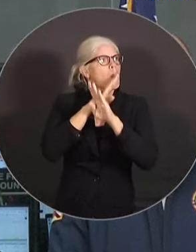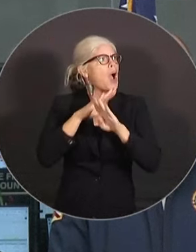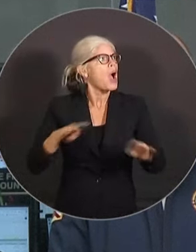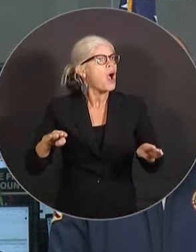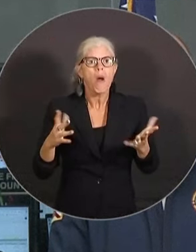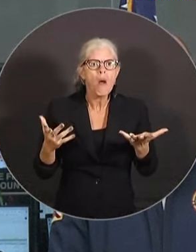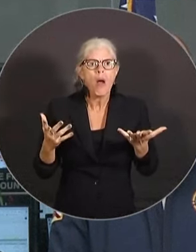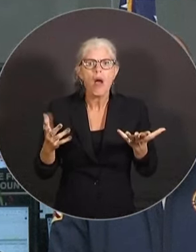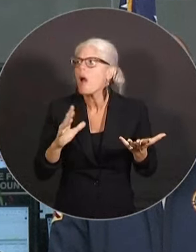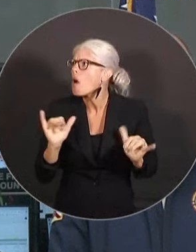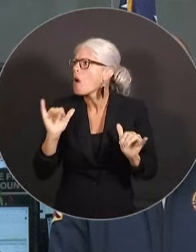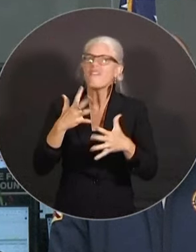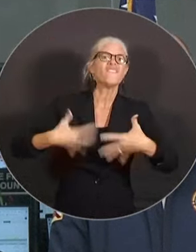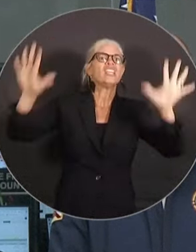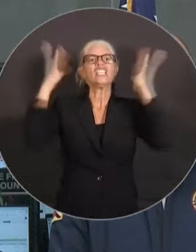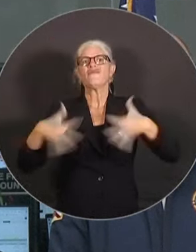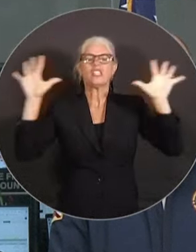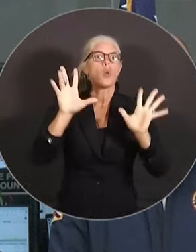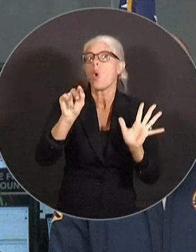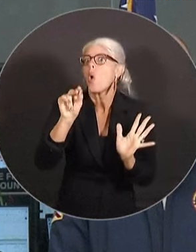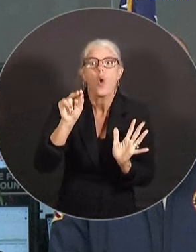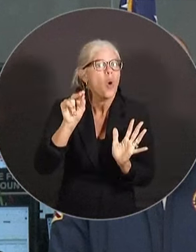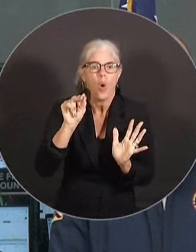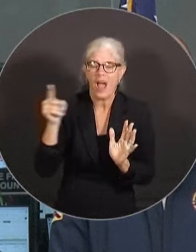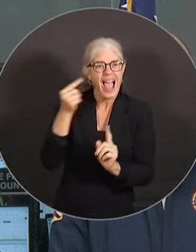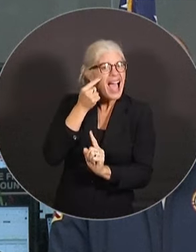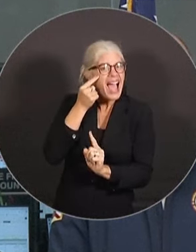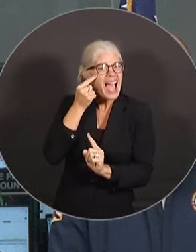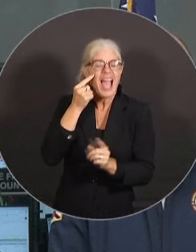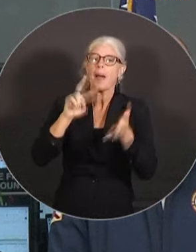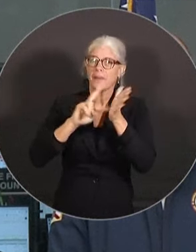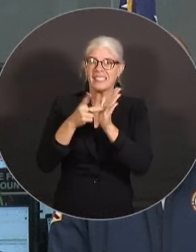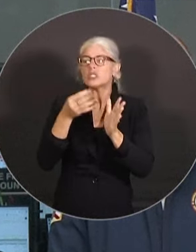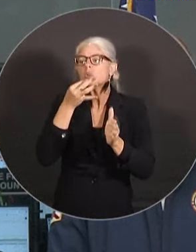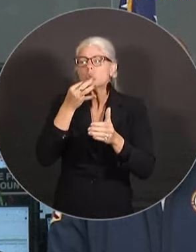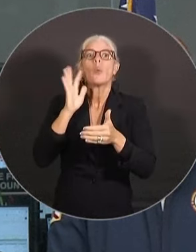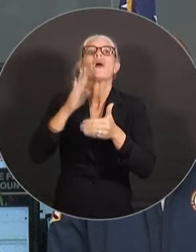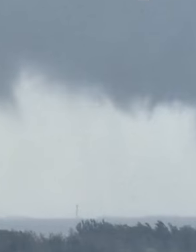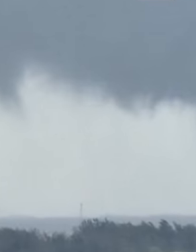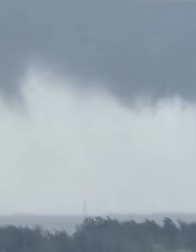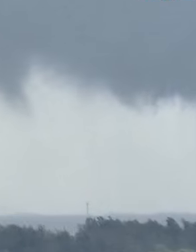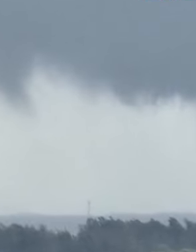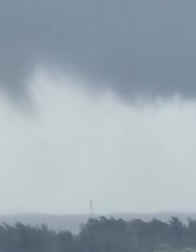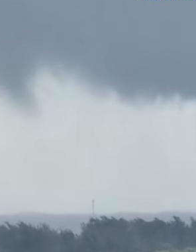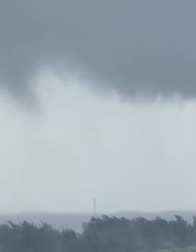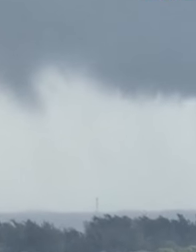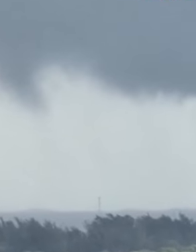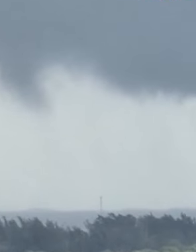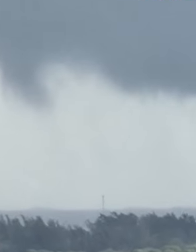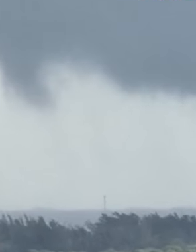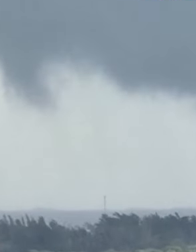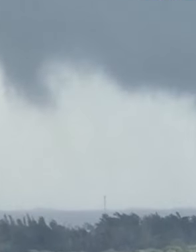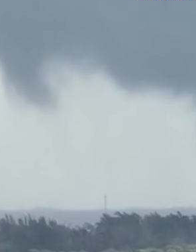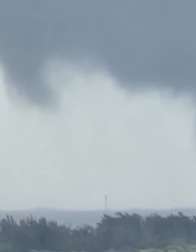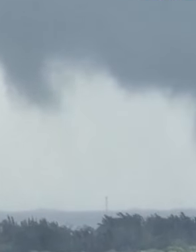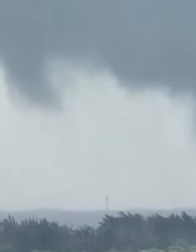the eye. It's going to go back and get really nasty very soon. So don't go outdoors until it is confirmed safe. As operações de